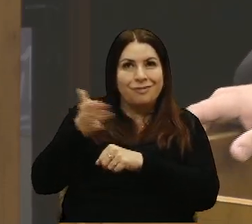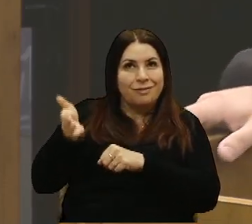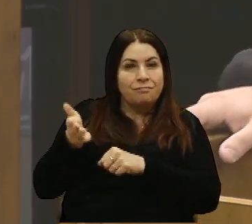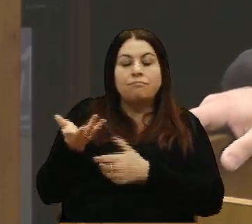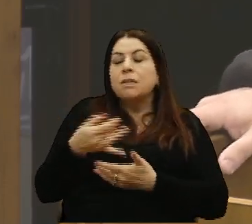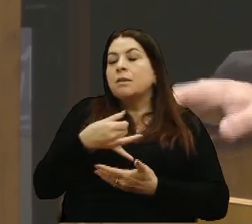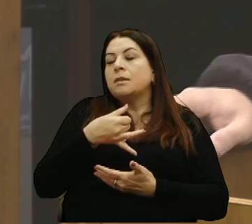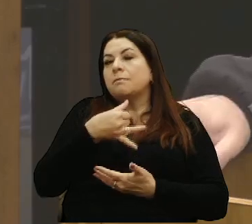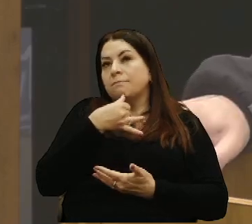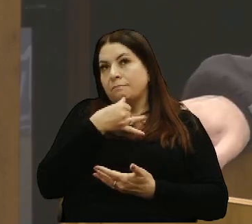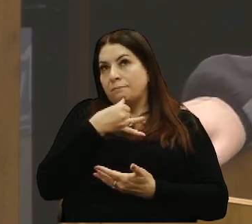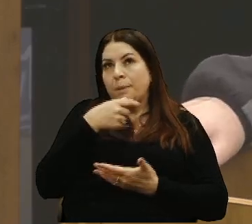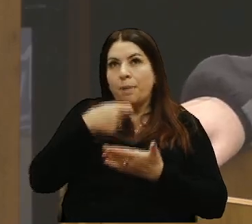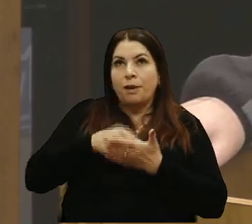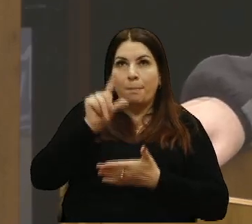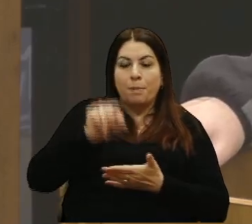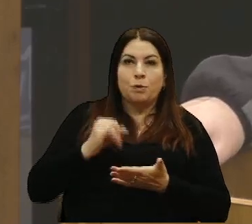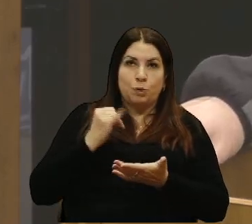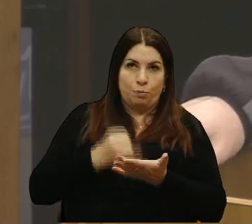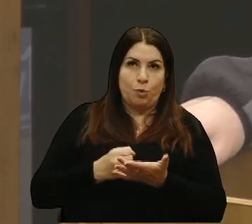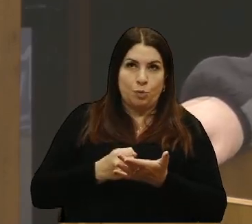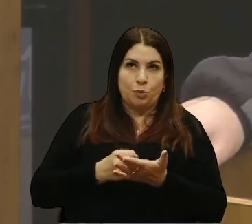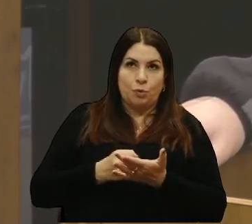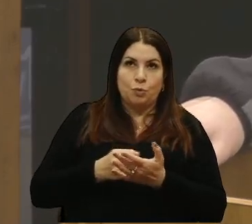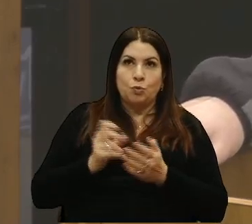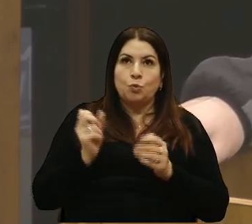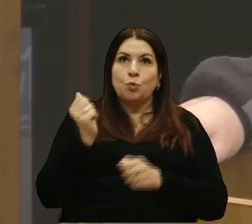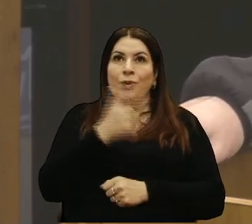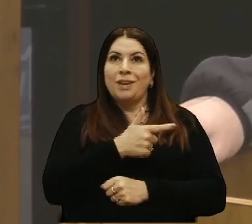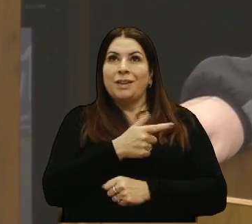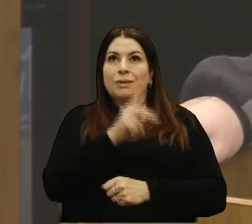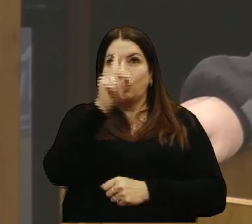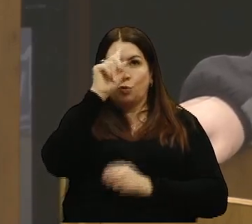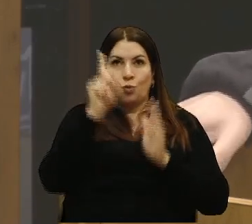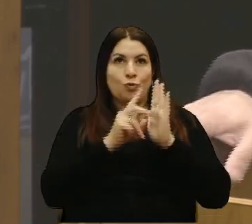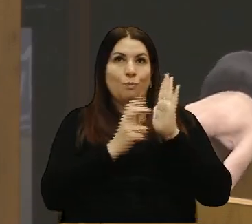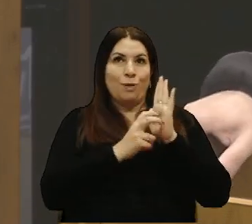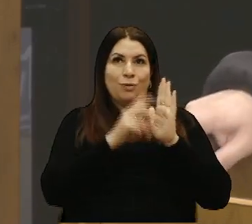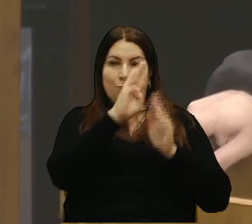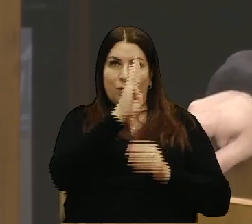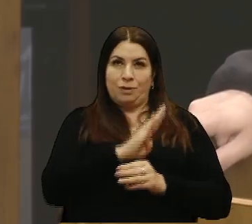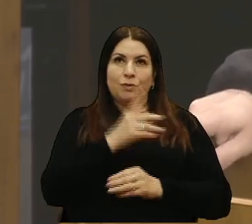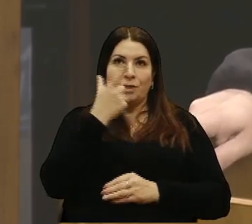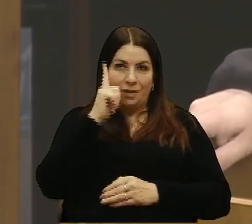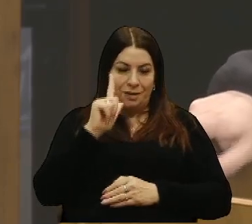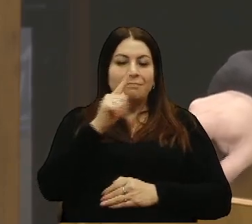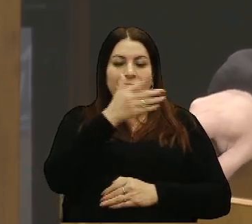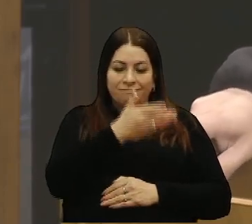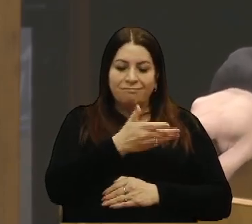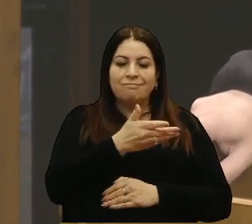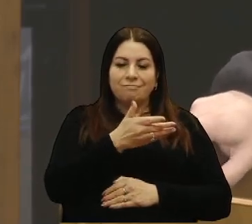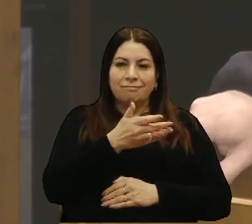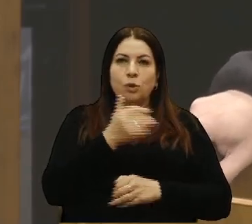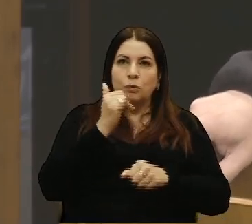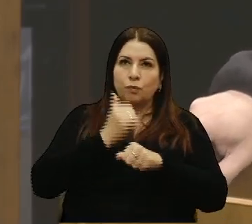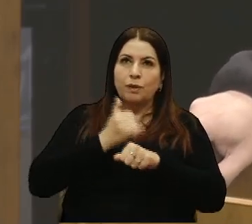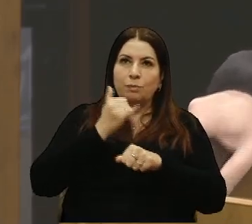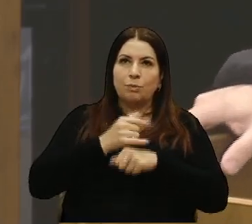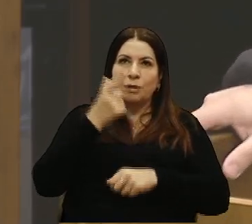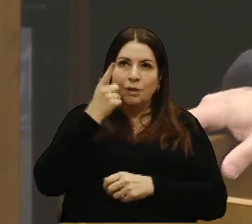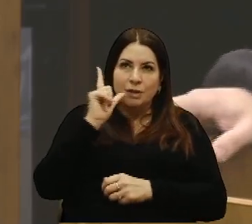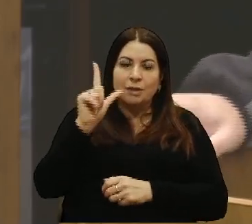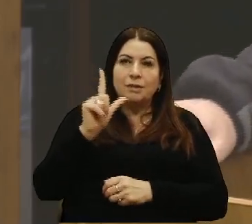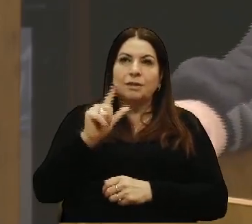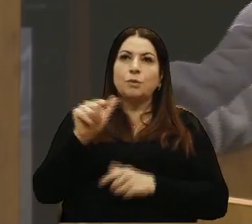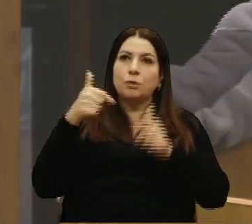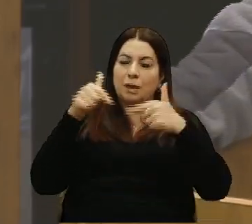infelizmente, pagavam menos imposto do que os banqueiros nesse Brasil. Nós vencemos, Paulinho e Beto. Os metalúrgicos venceram,